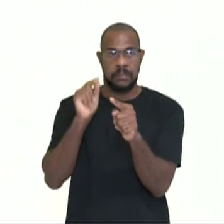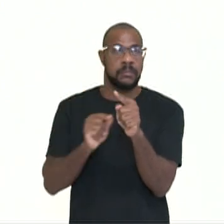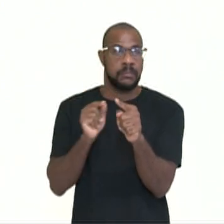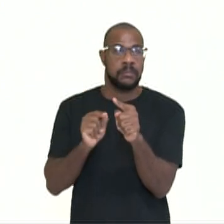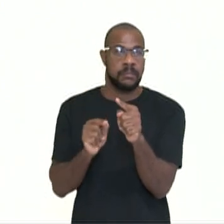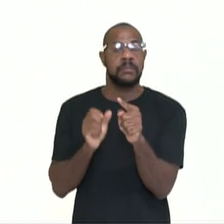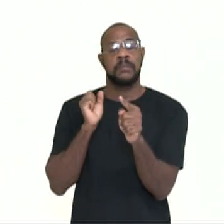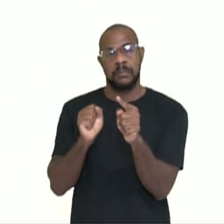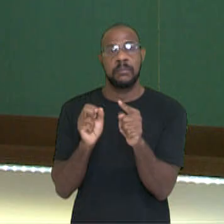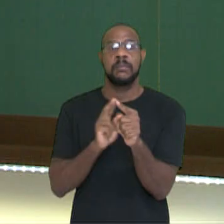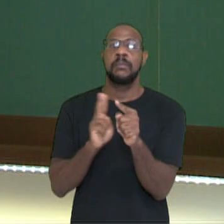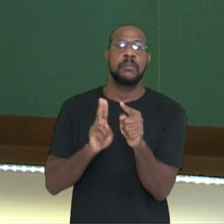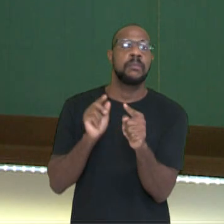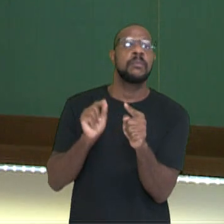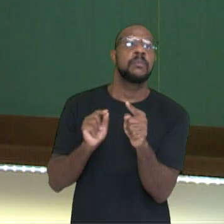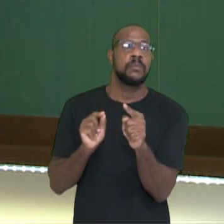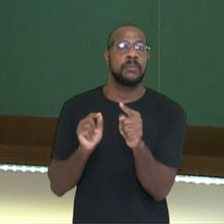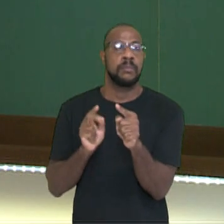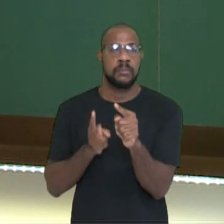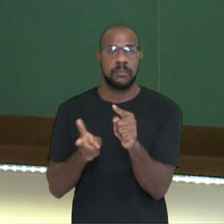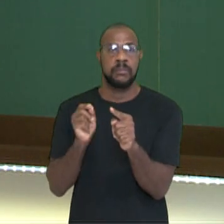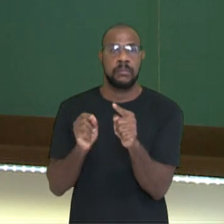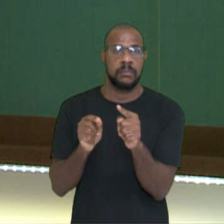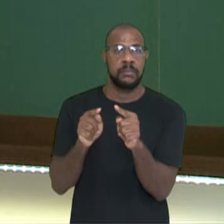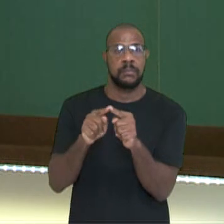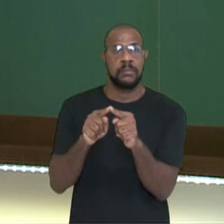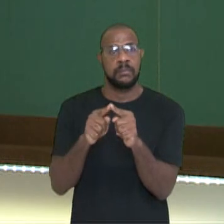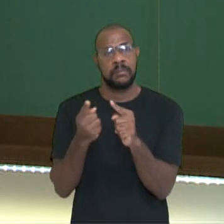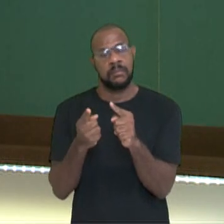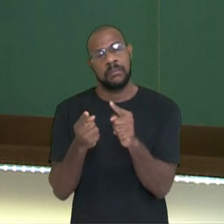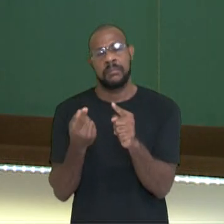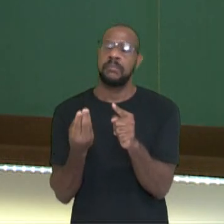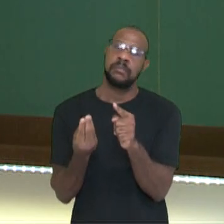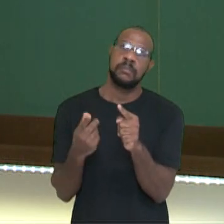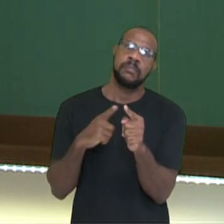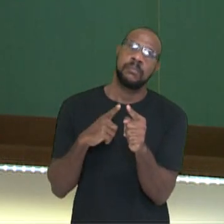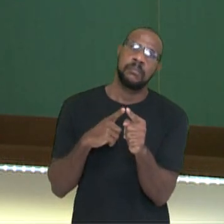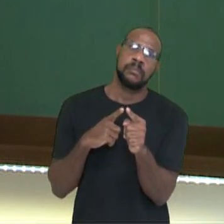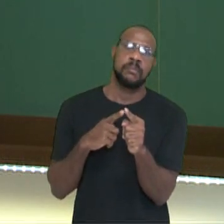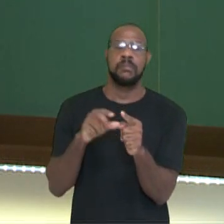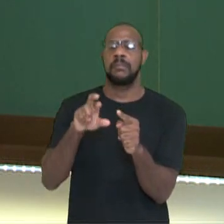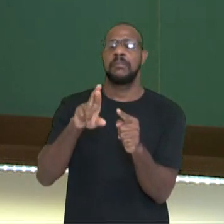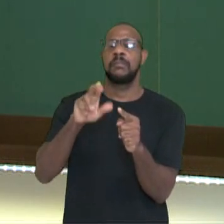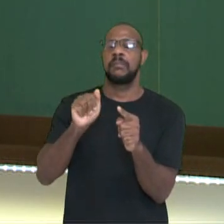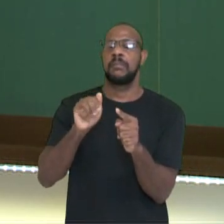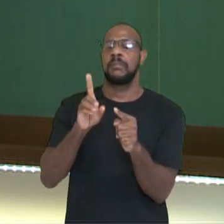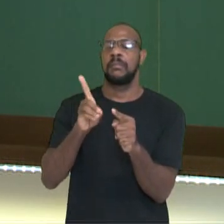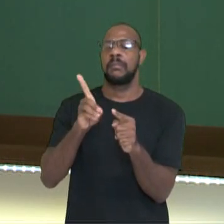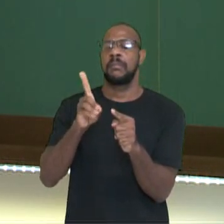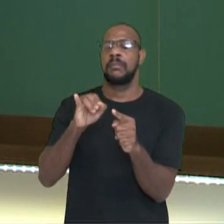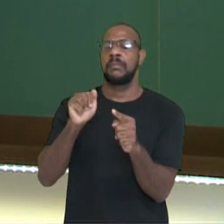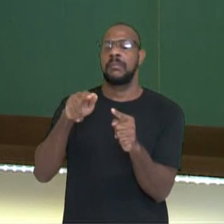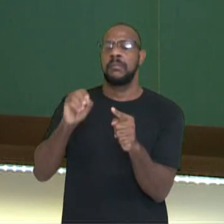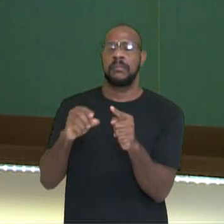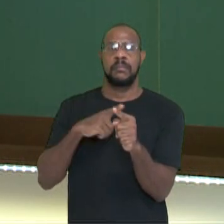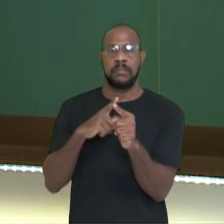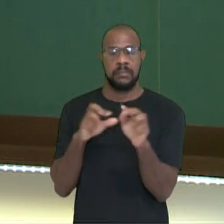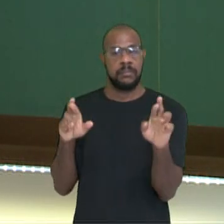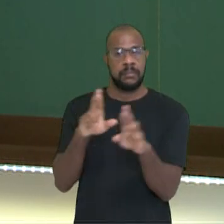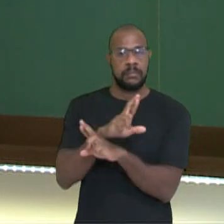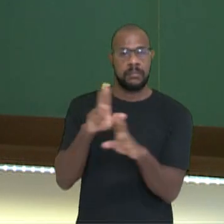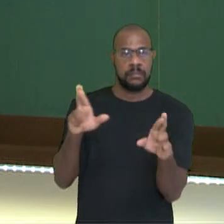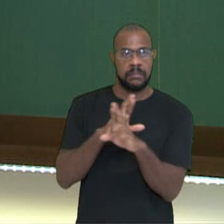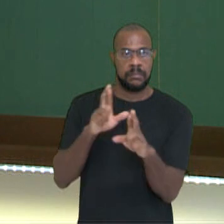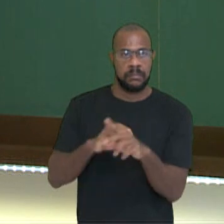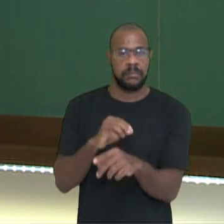também posso dar como unidade de medida para esses ângulos o radiano. Então, existe uma relação entre graus